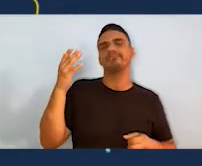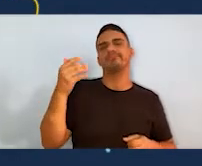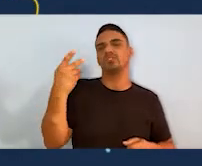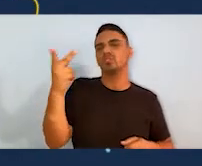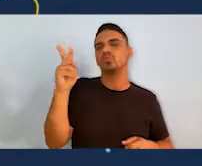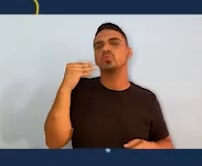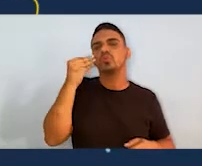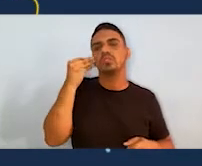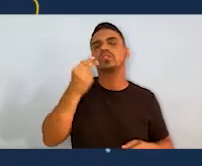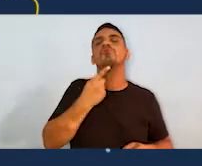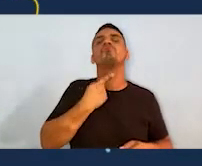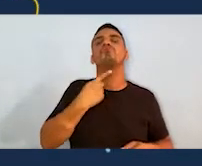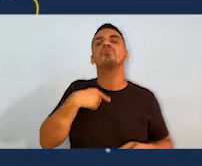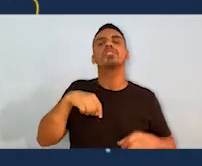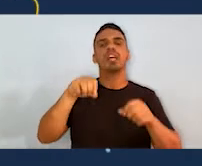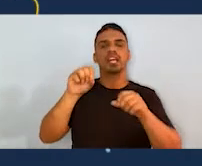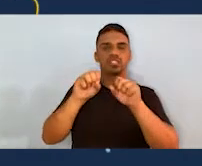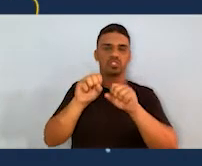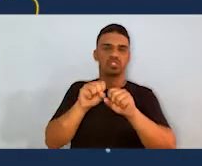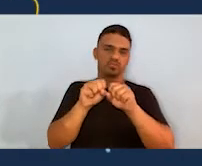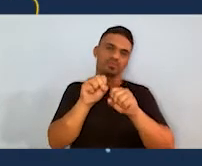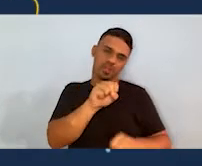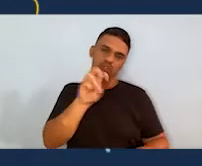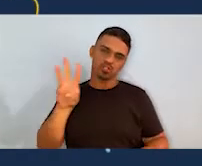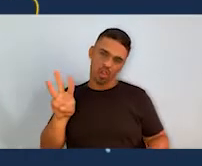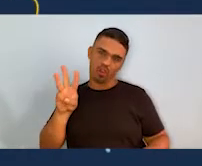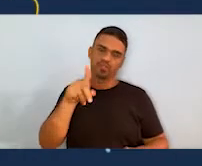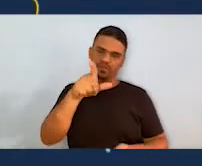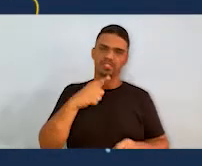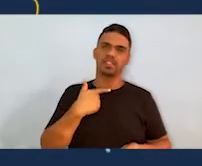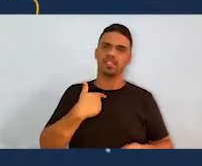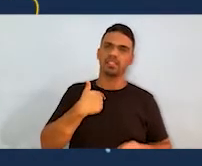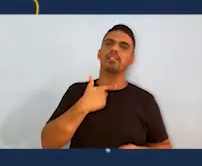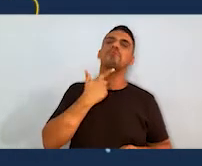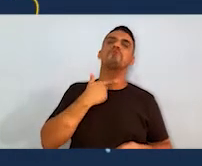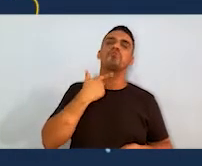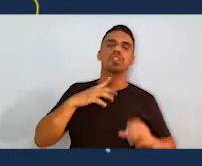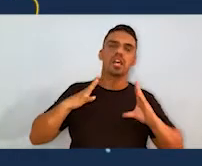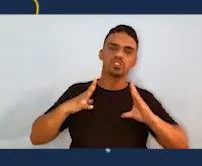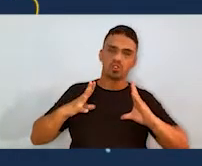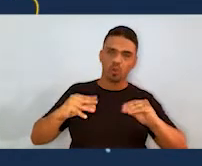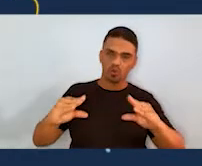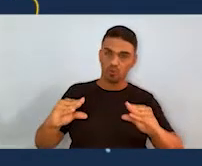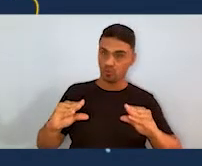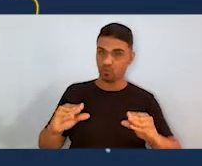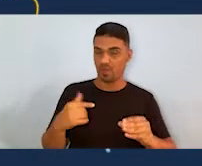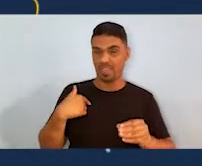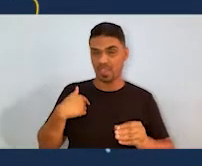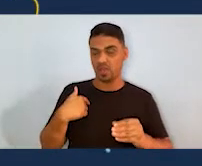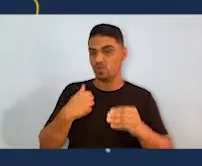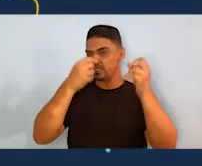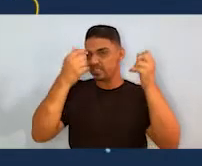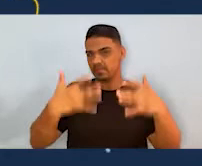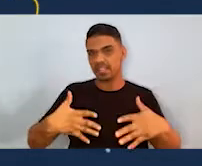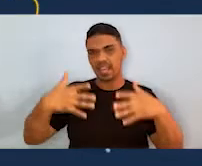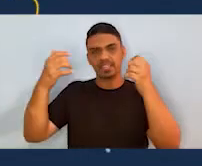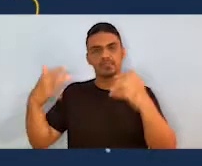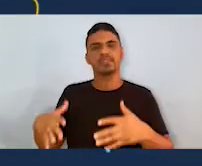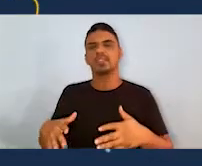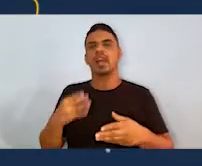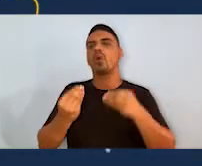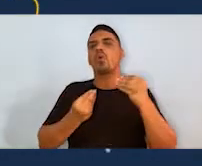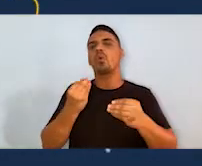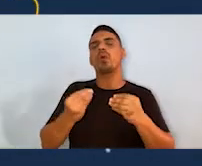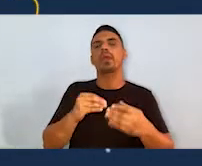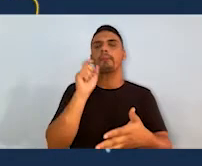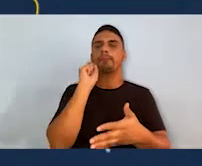usar, enfim, qualquer software que vocês tenham mais conforto. Eu não vou necessariamente tentar explicar qual